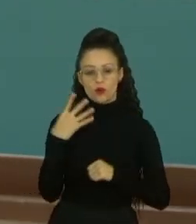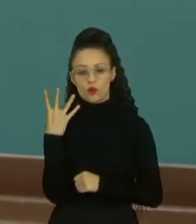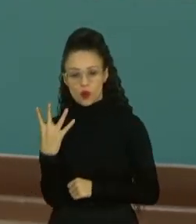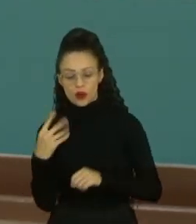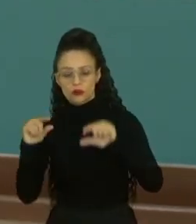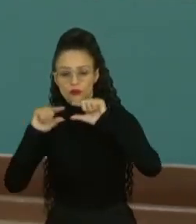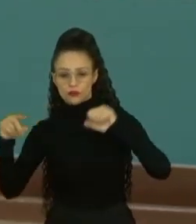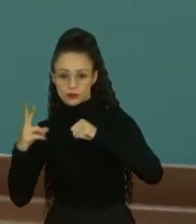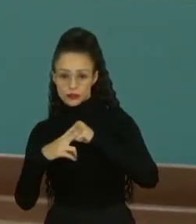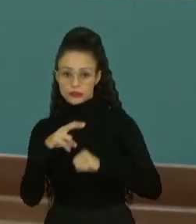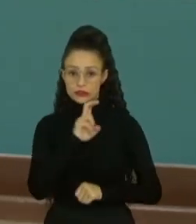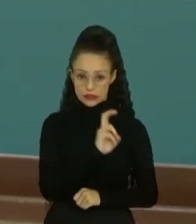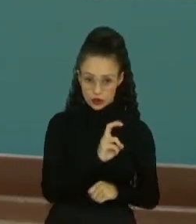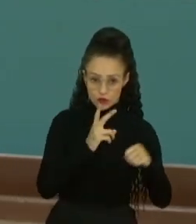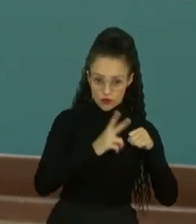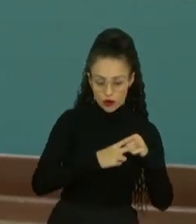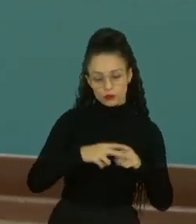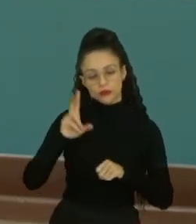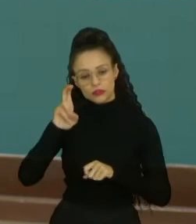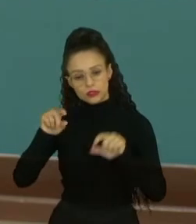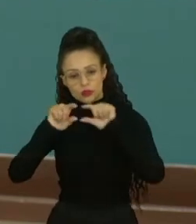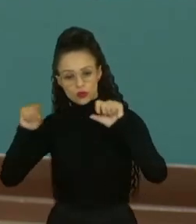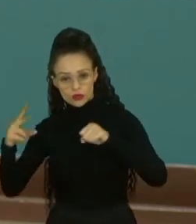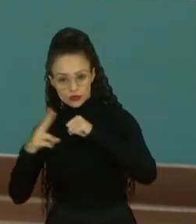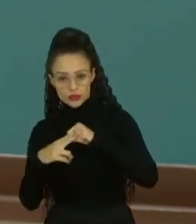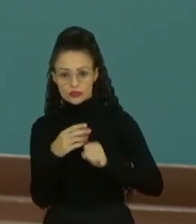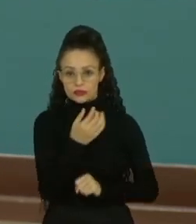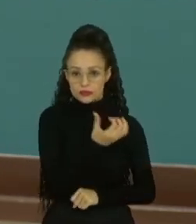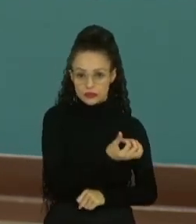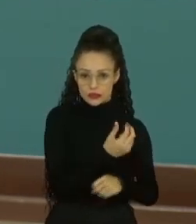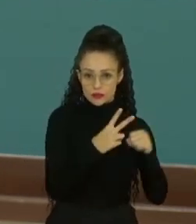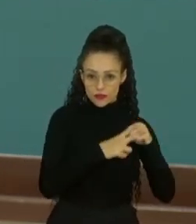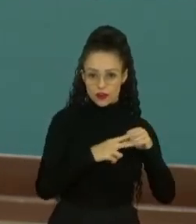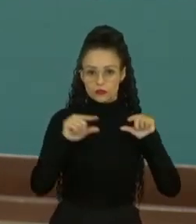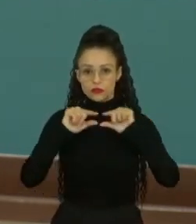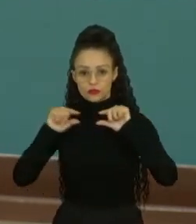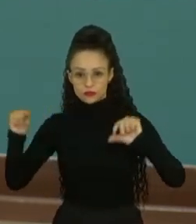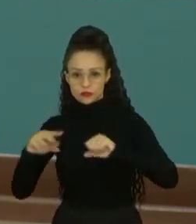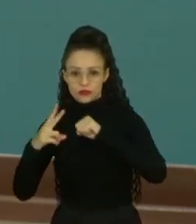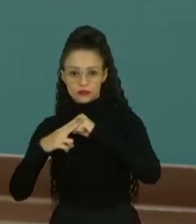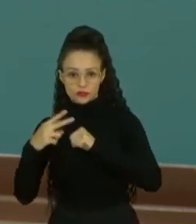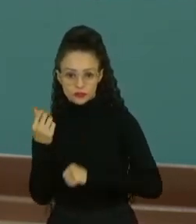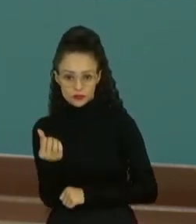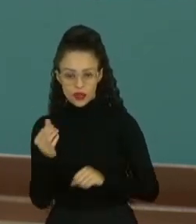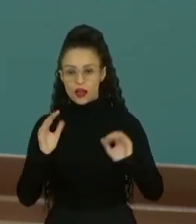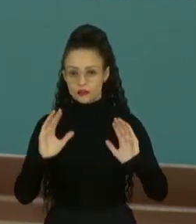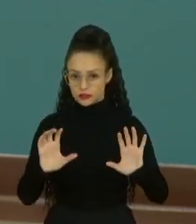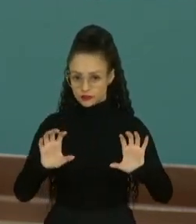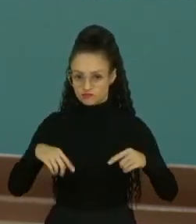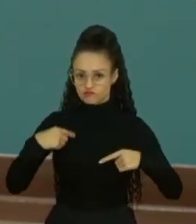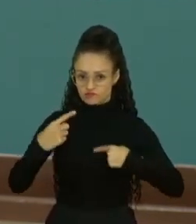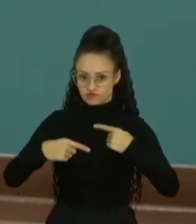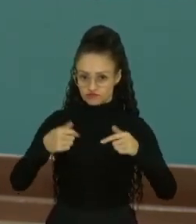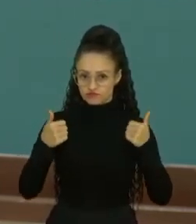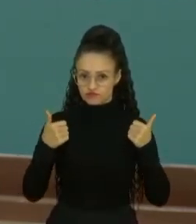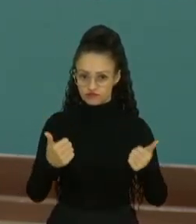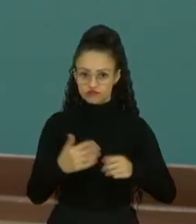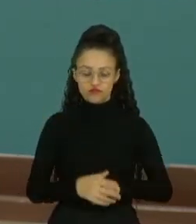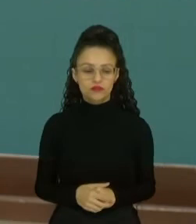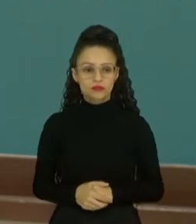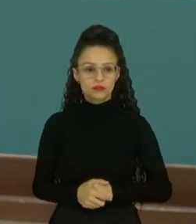tivesse 5 verbos, seriam 5 orações. 6 verbos, 6 orações e assim sucessivamente.